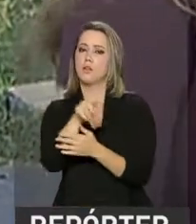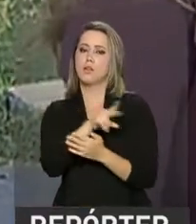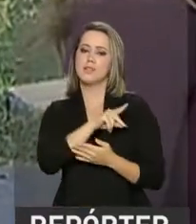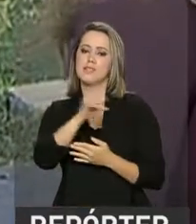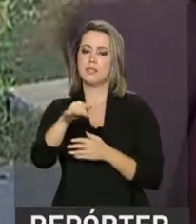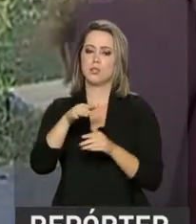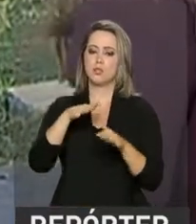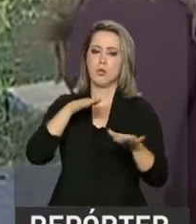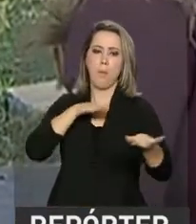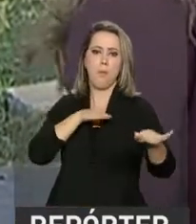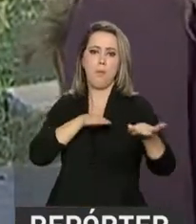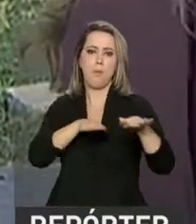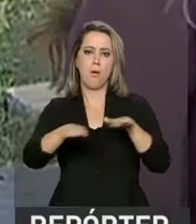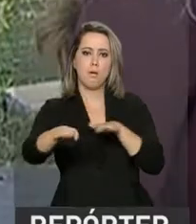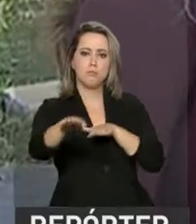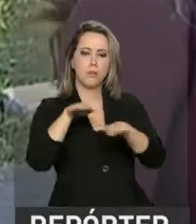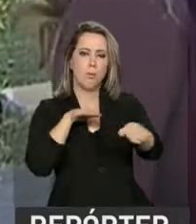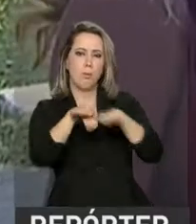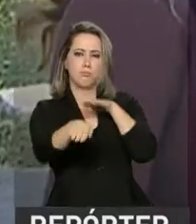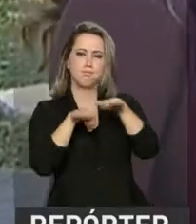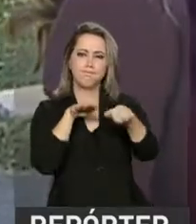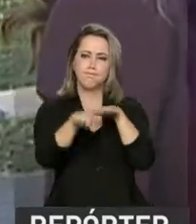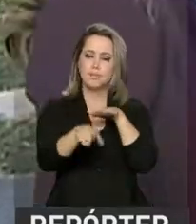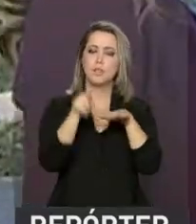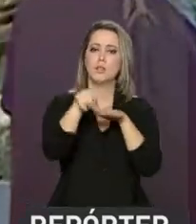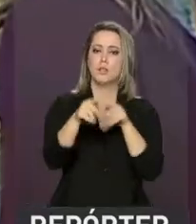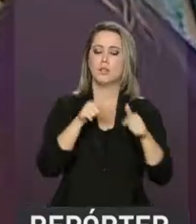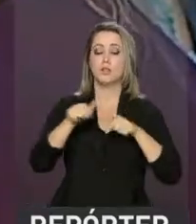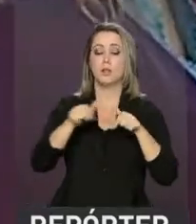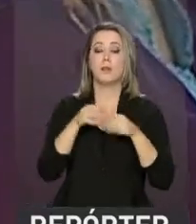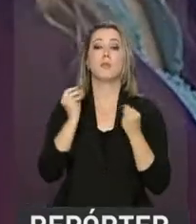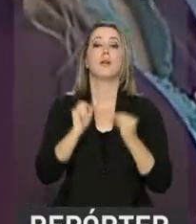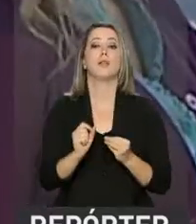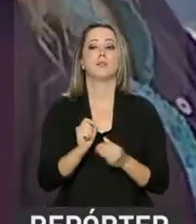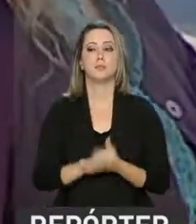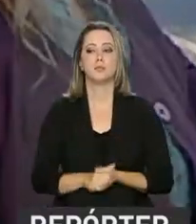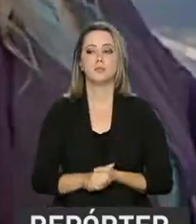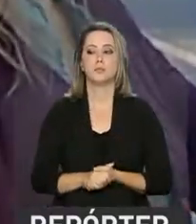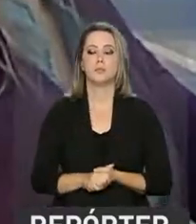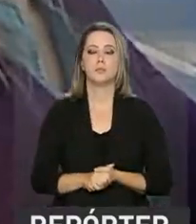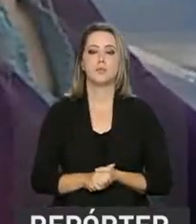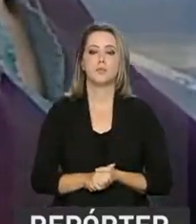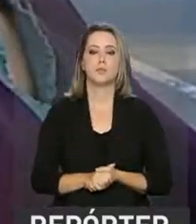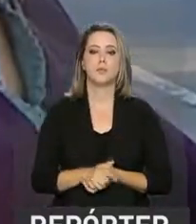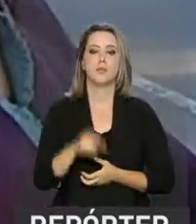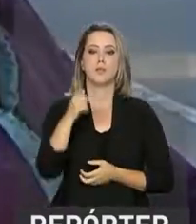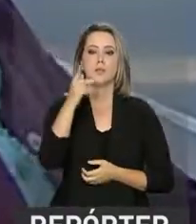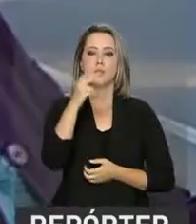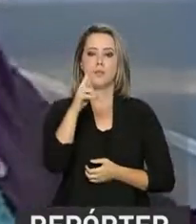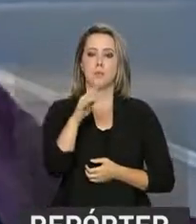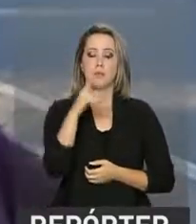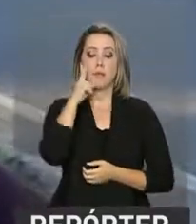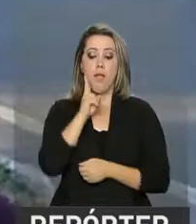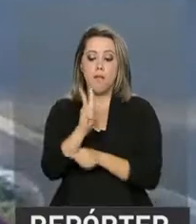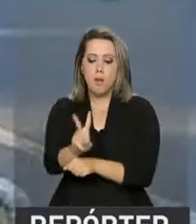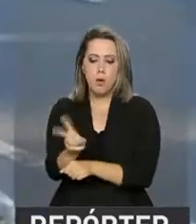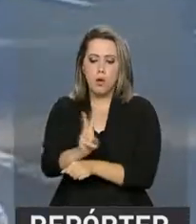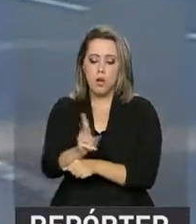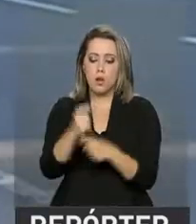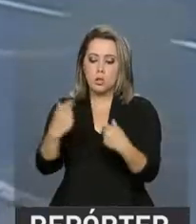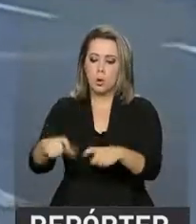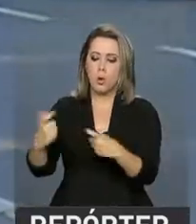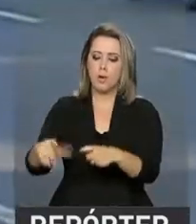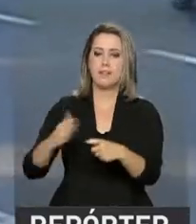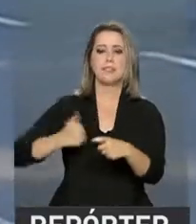maior movimento nas estradas o trabalho dos policiais com a prf ela vai fiscalizar e vai reportar aqueles trechos mais críticos